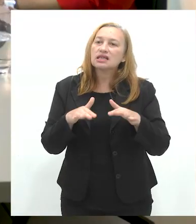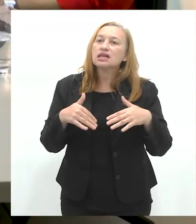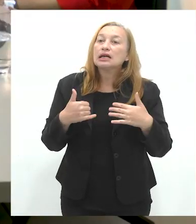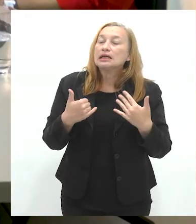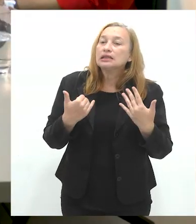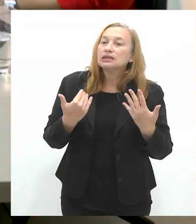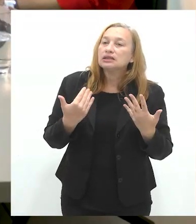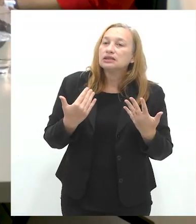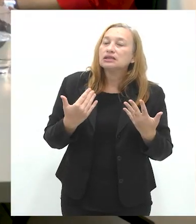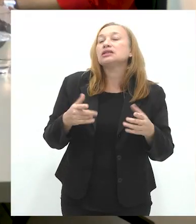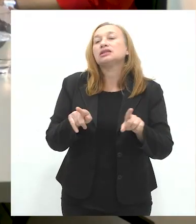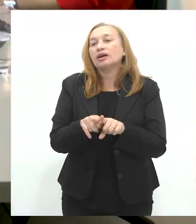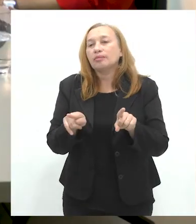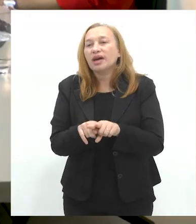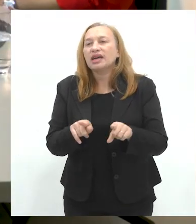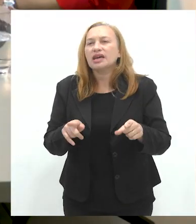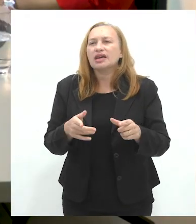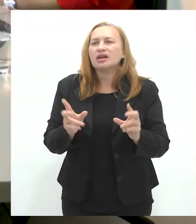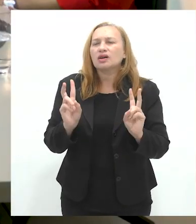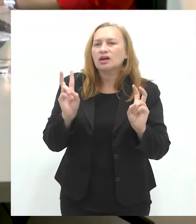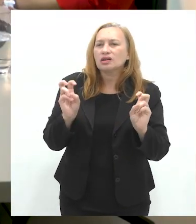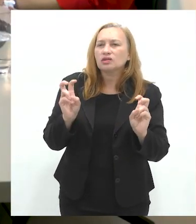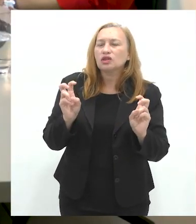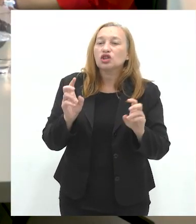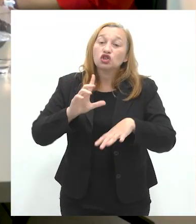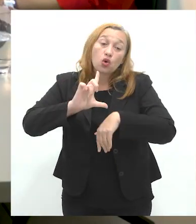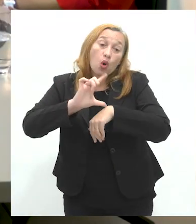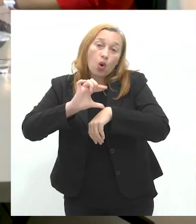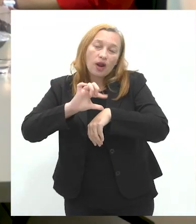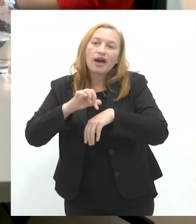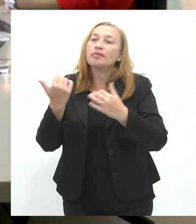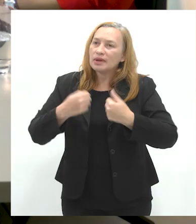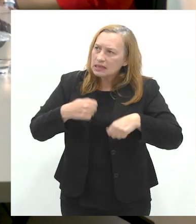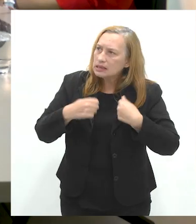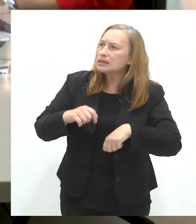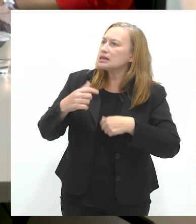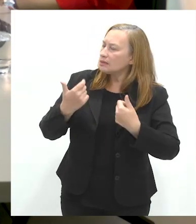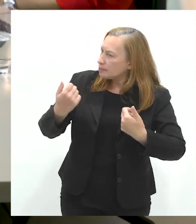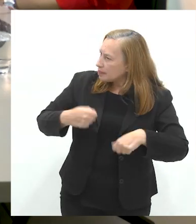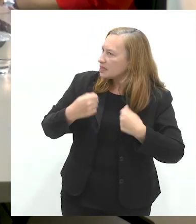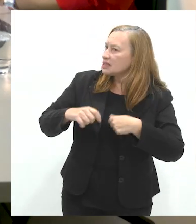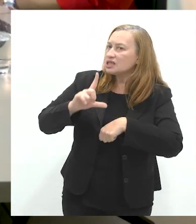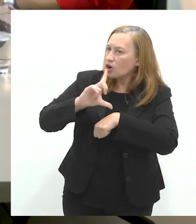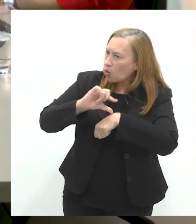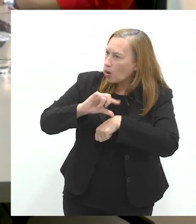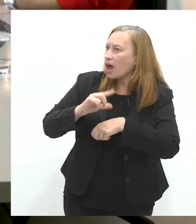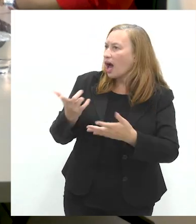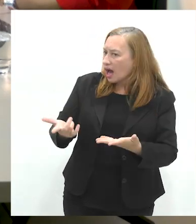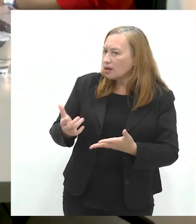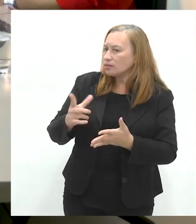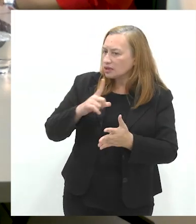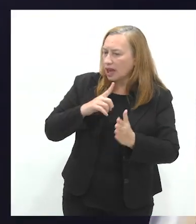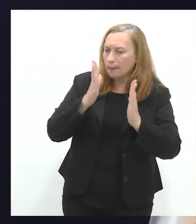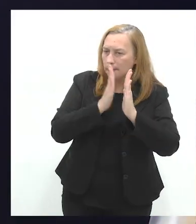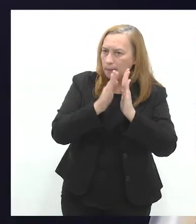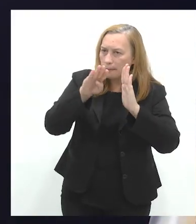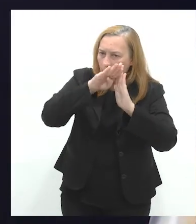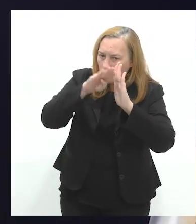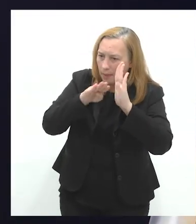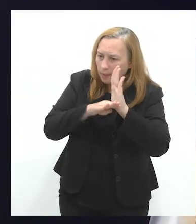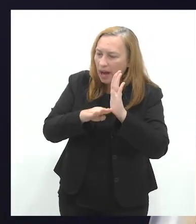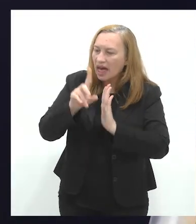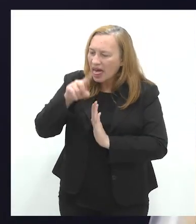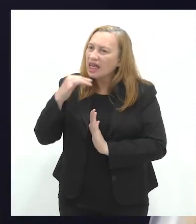né? está faltando. E questão também de horários. A criança precisa de rotina, a criança pede